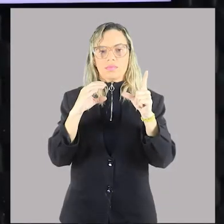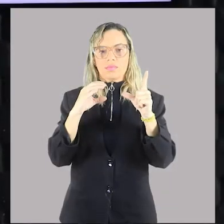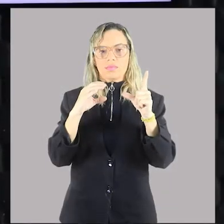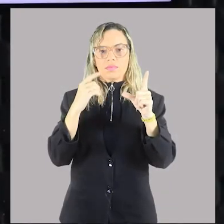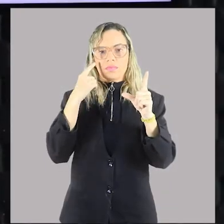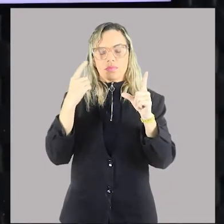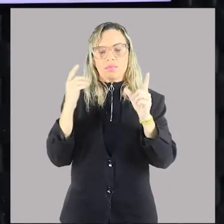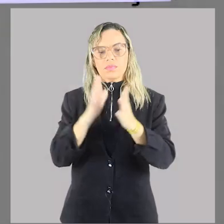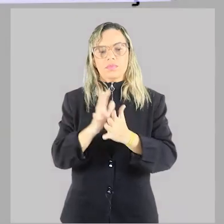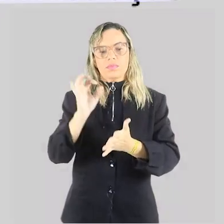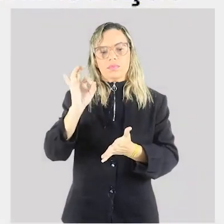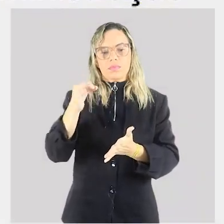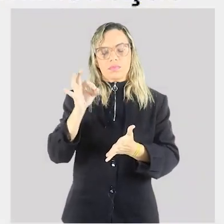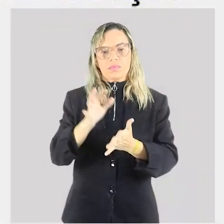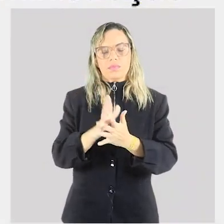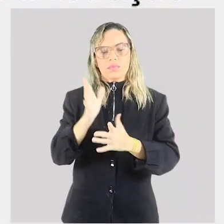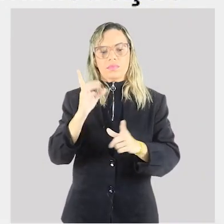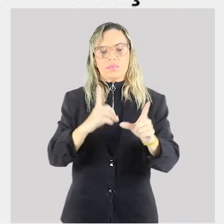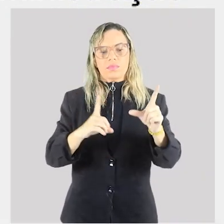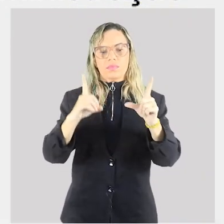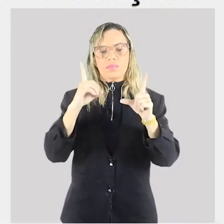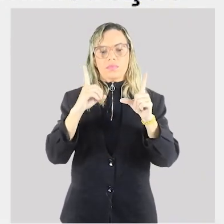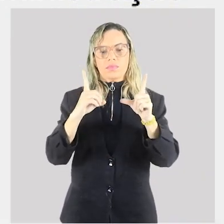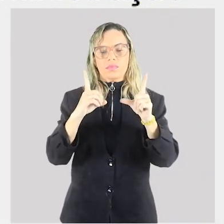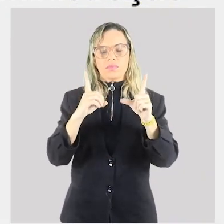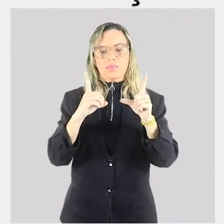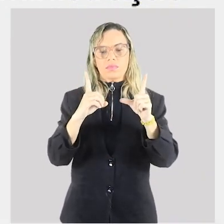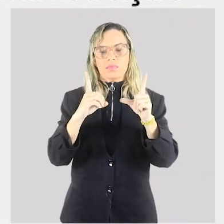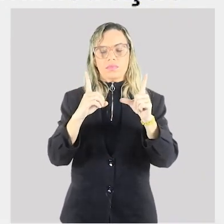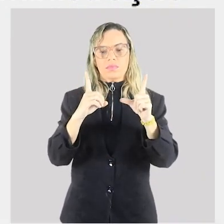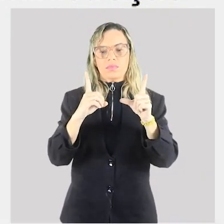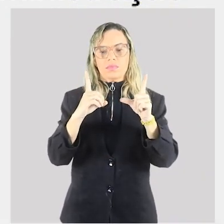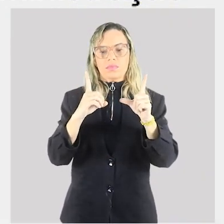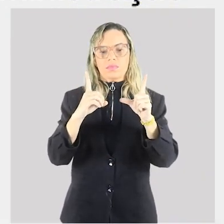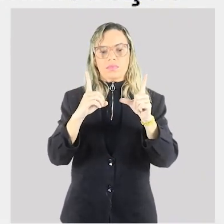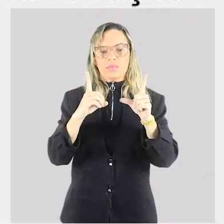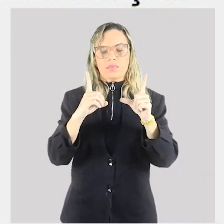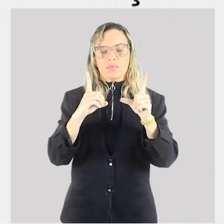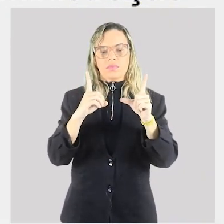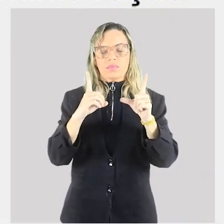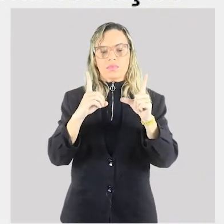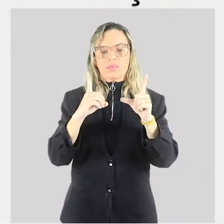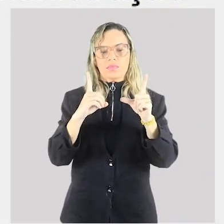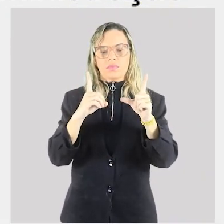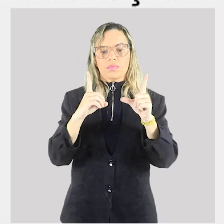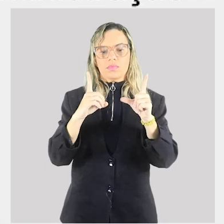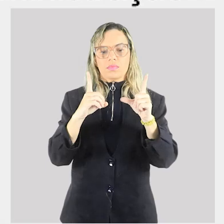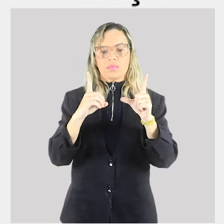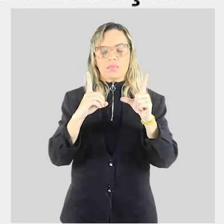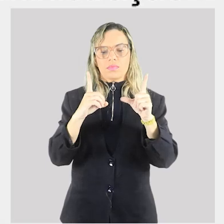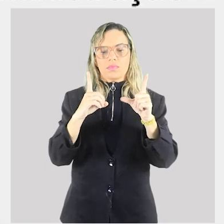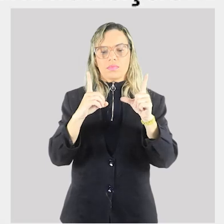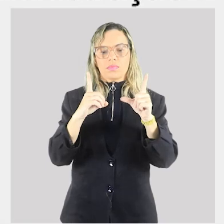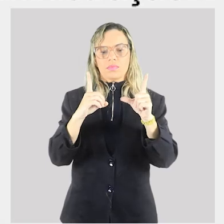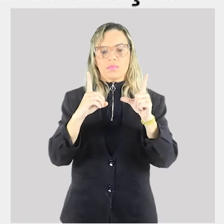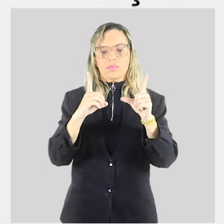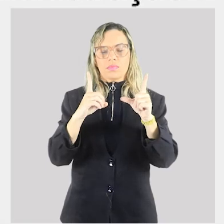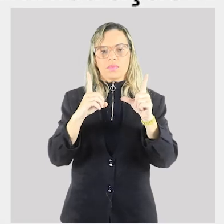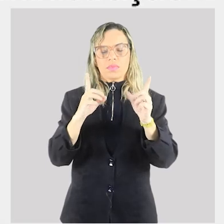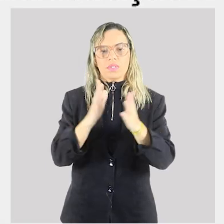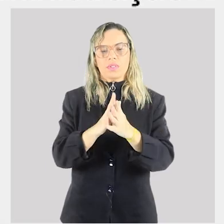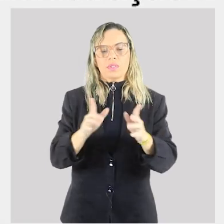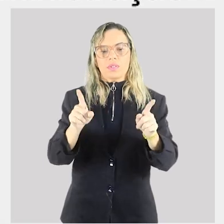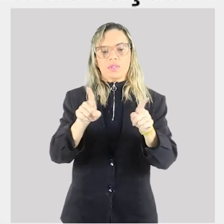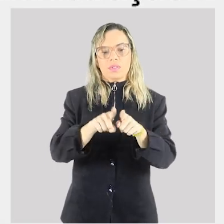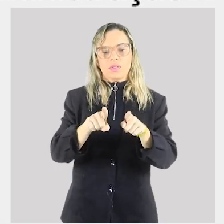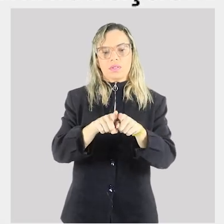Federal, correto. A descentralização realiza-se por pessoas diversas, físicas ou jurídicas. Também não, a gente acabou